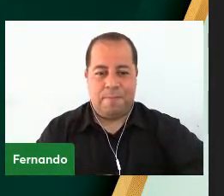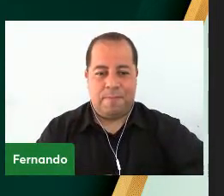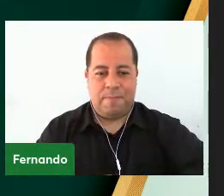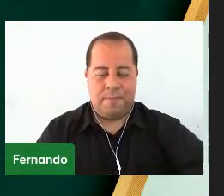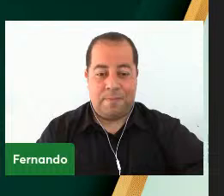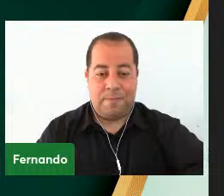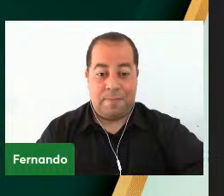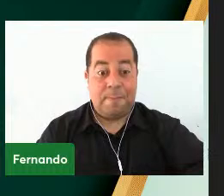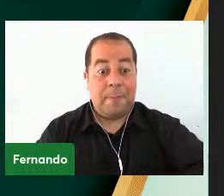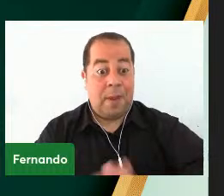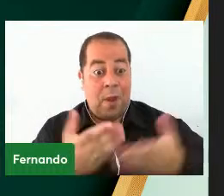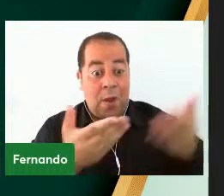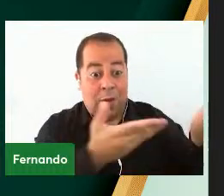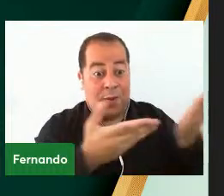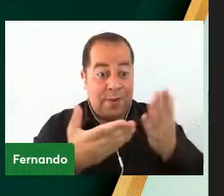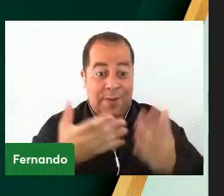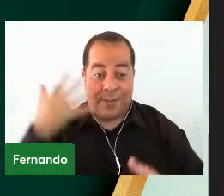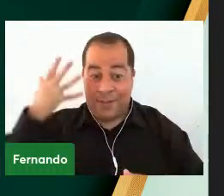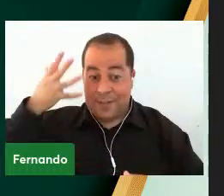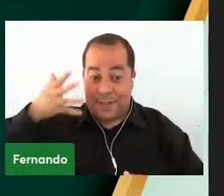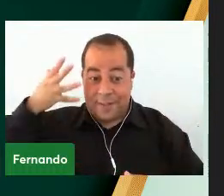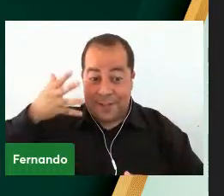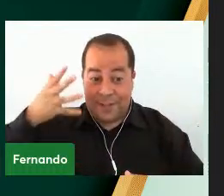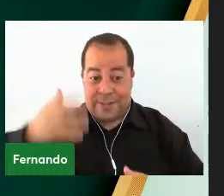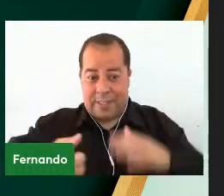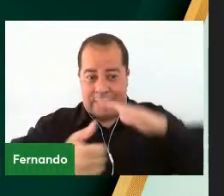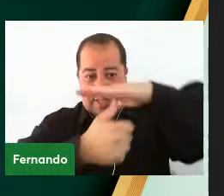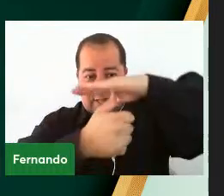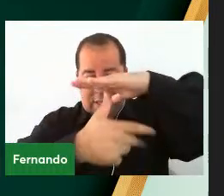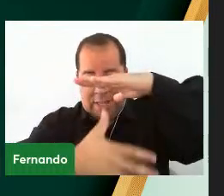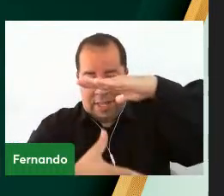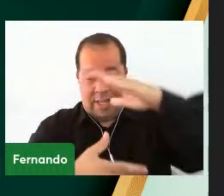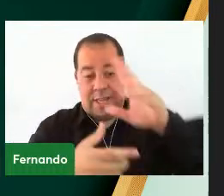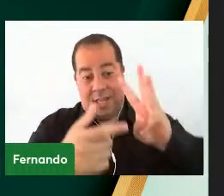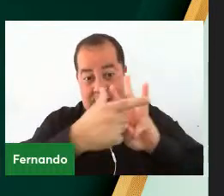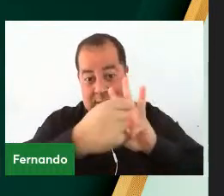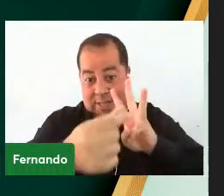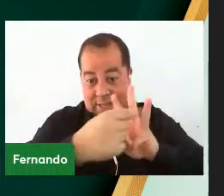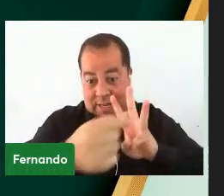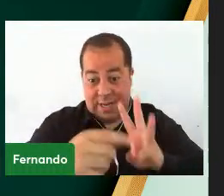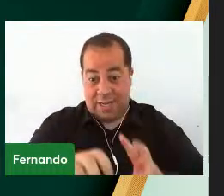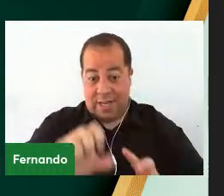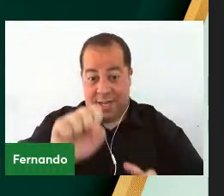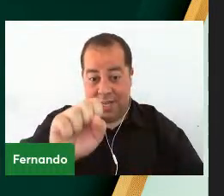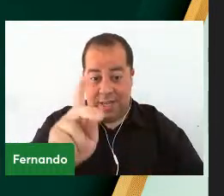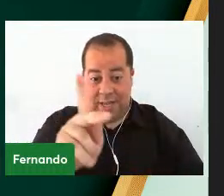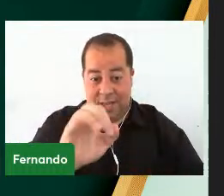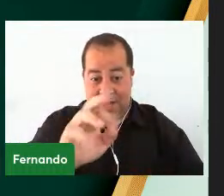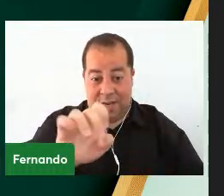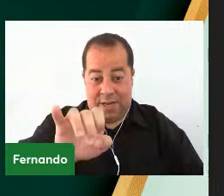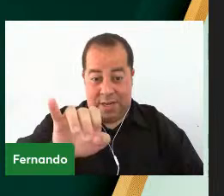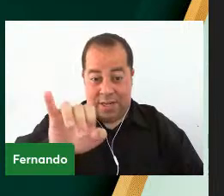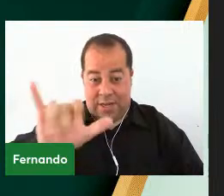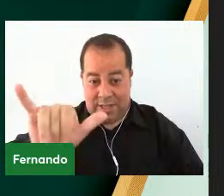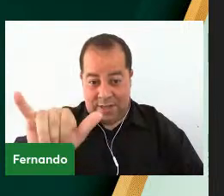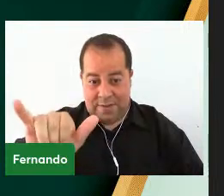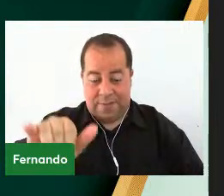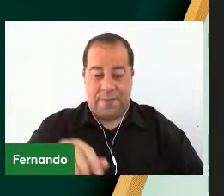Para seu pronunciamento, convidamos a senhora pró-reitora de graduação, professora Shirley Gravelli da Silva Nascimento.